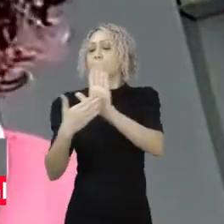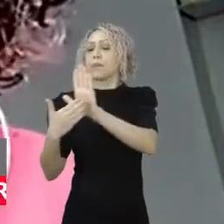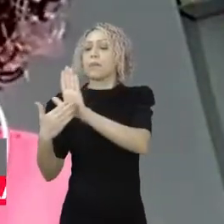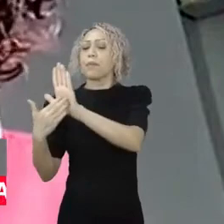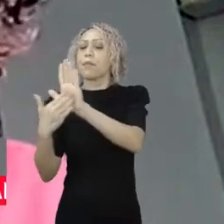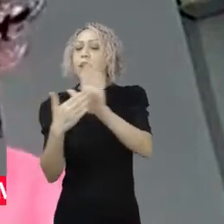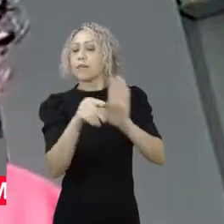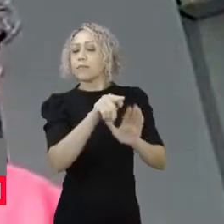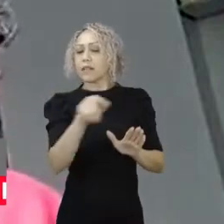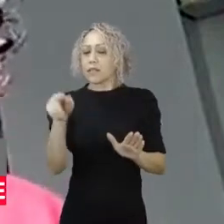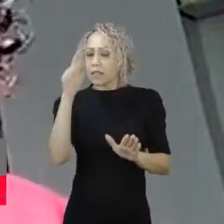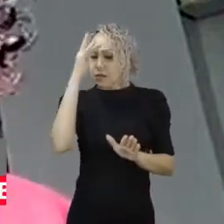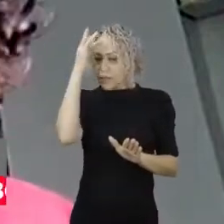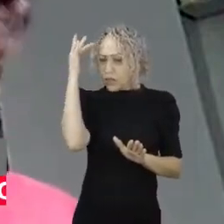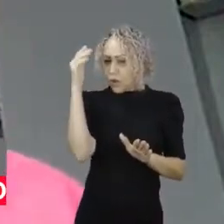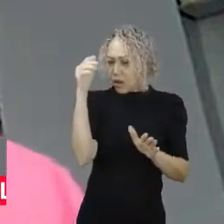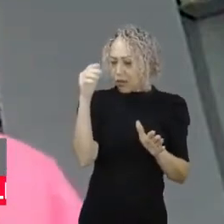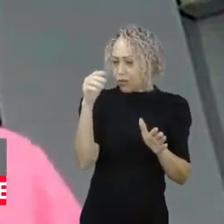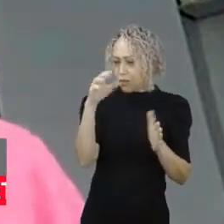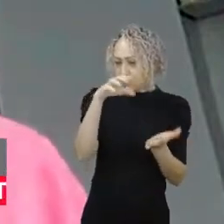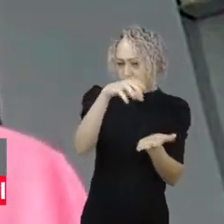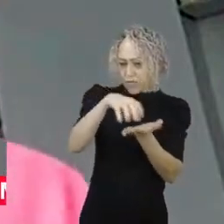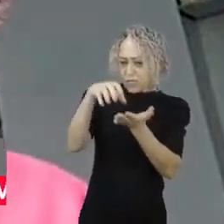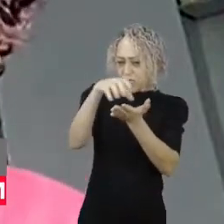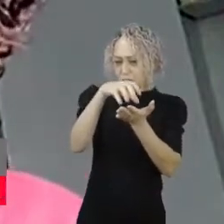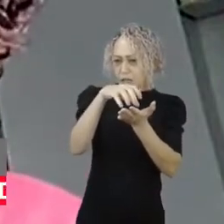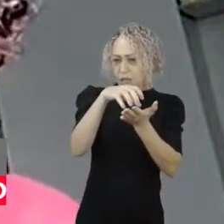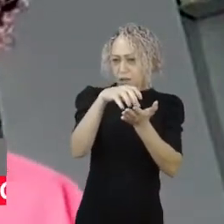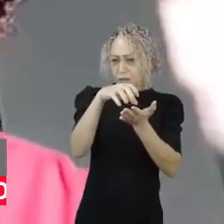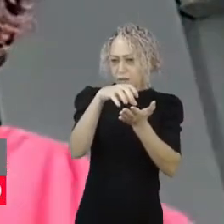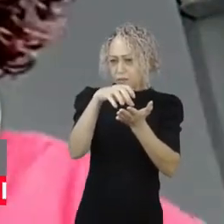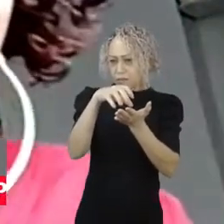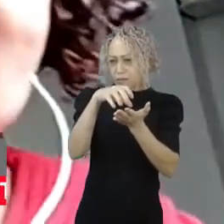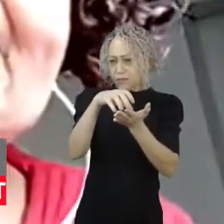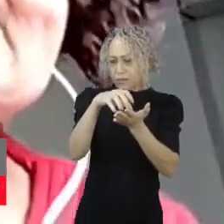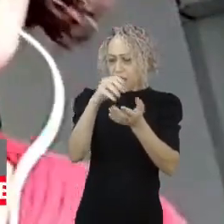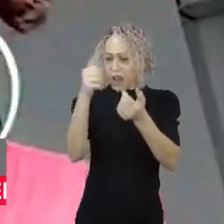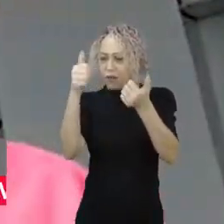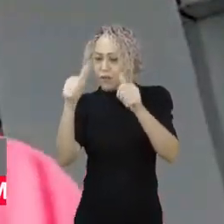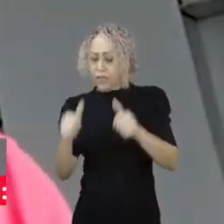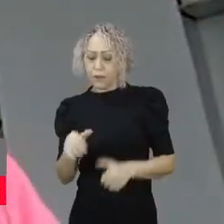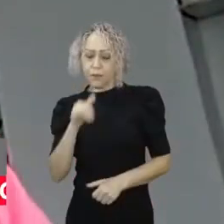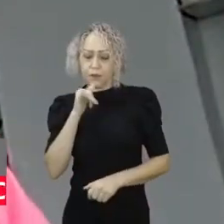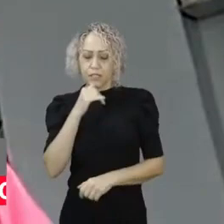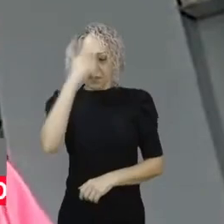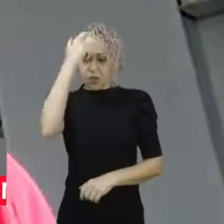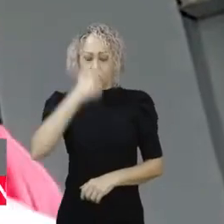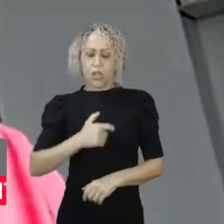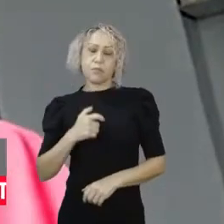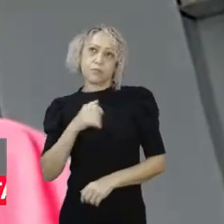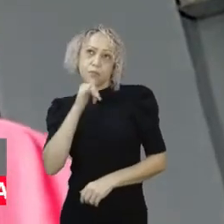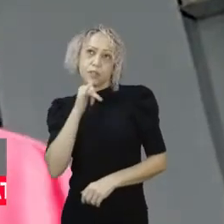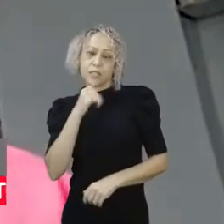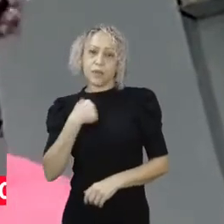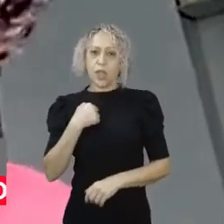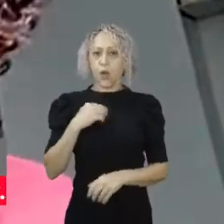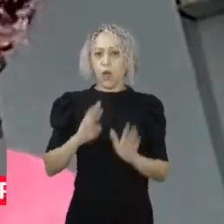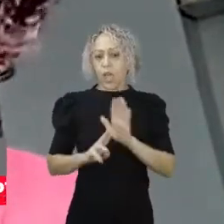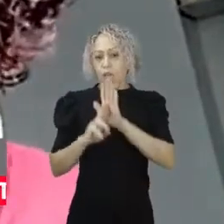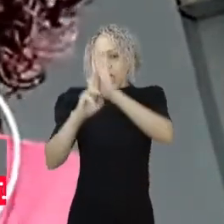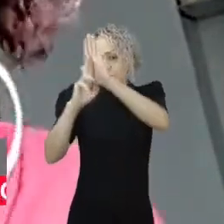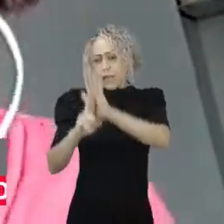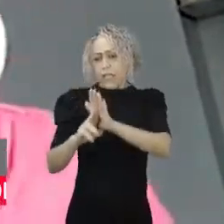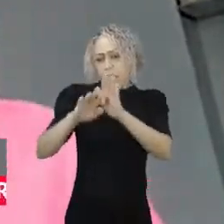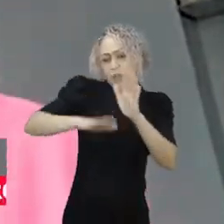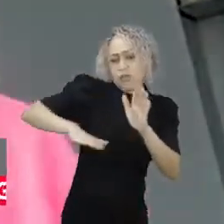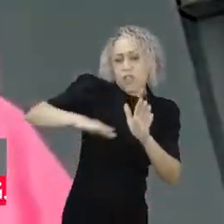ou do setor que ele representa. Ah, nós representamos o setor de mulheres, eu represento o setor de jovens. Ah, não,